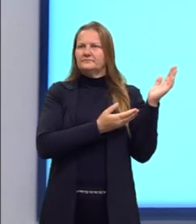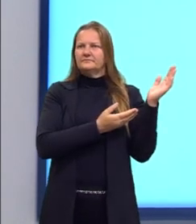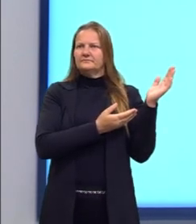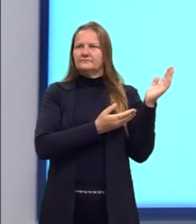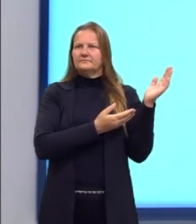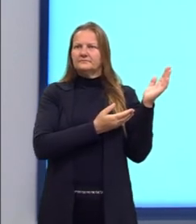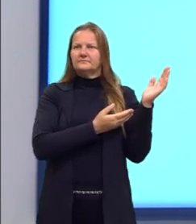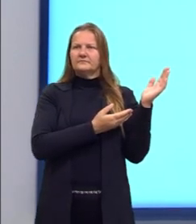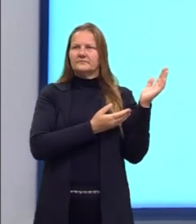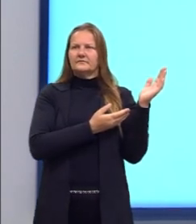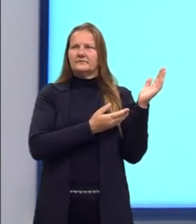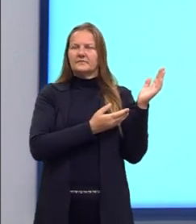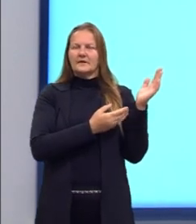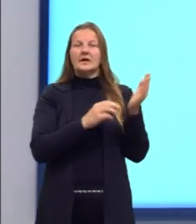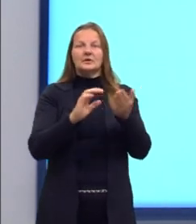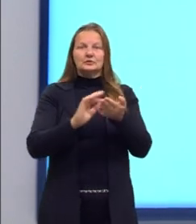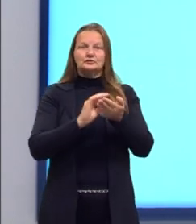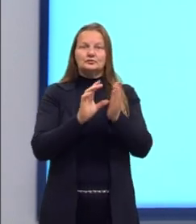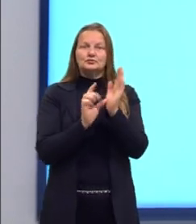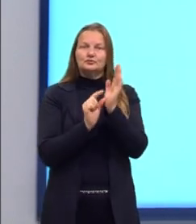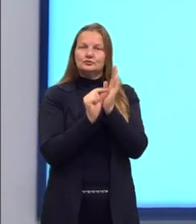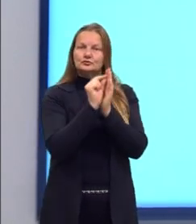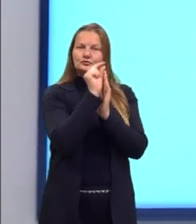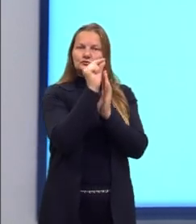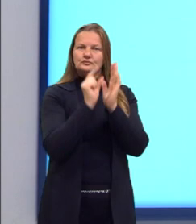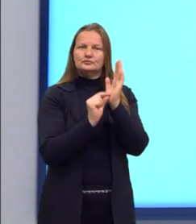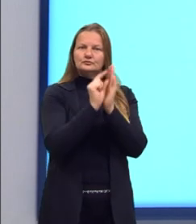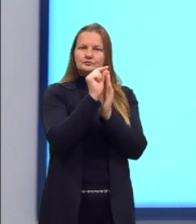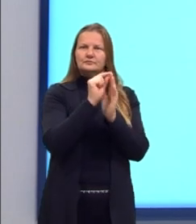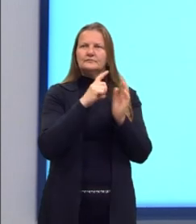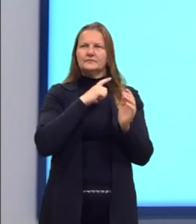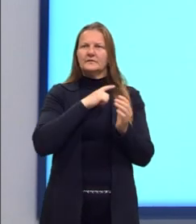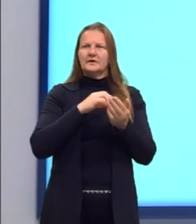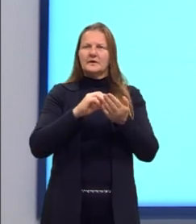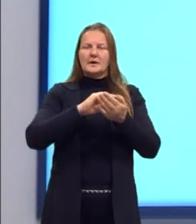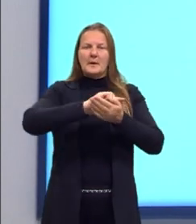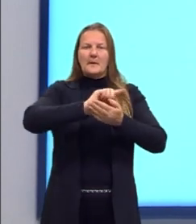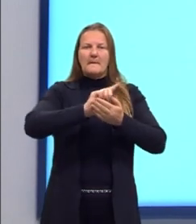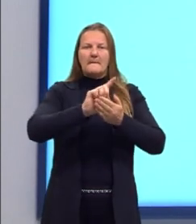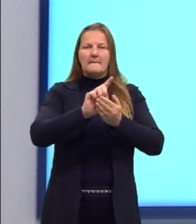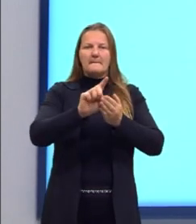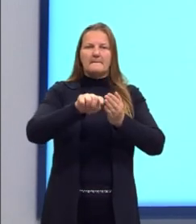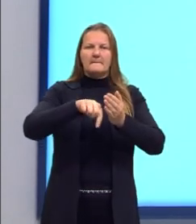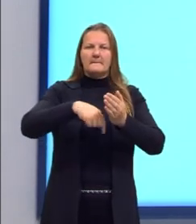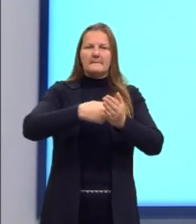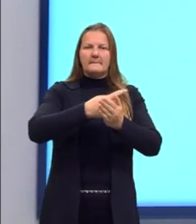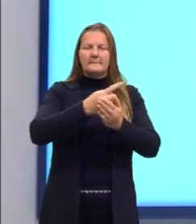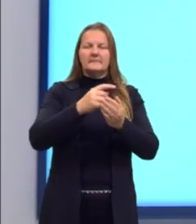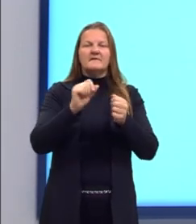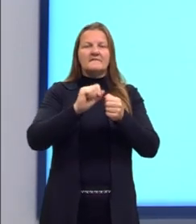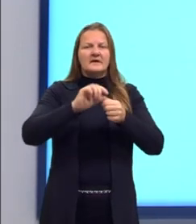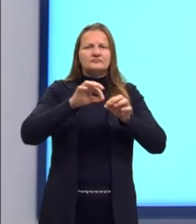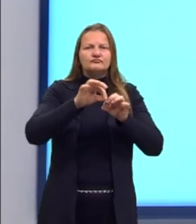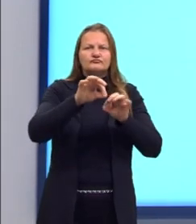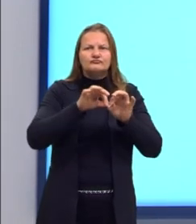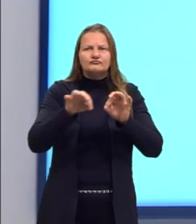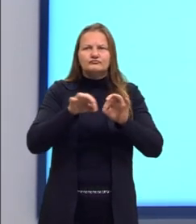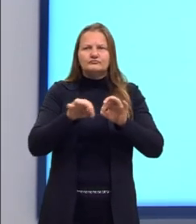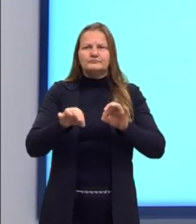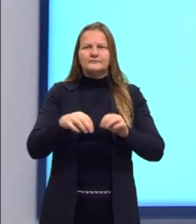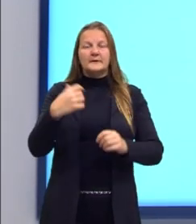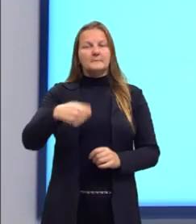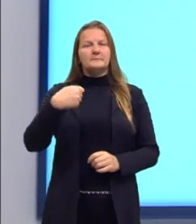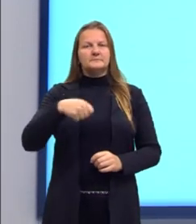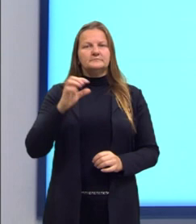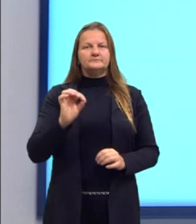equipamento digital nesse caso tá ali tem várias medidas aqui que a gente consegue fazer e a gente precisa